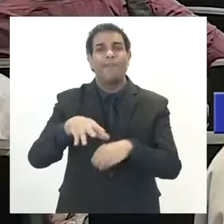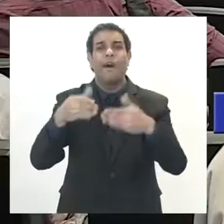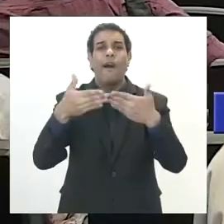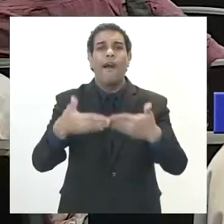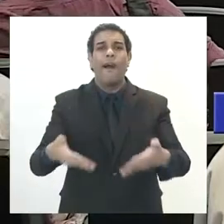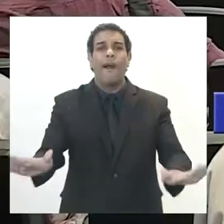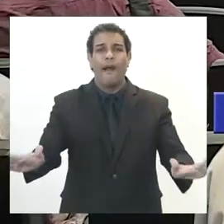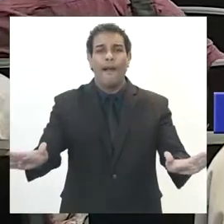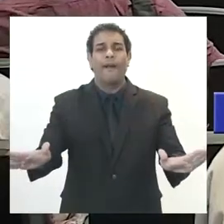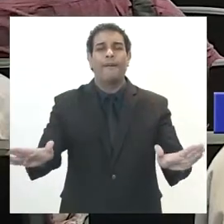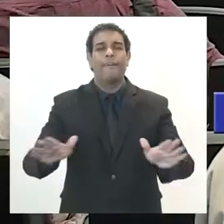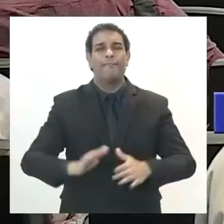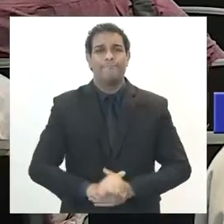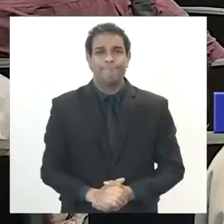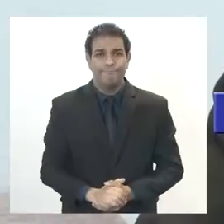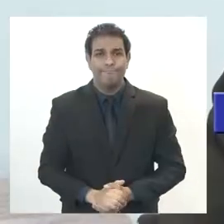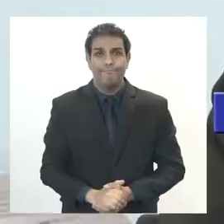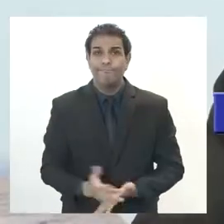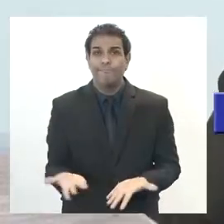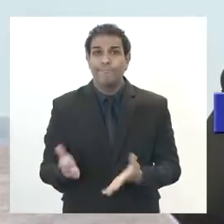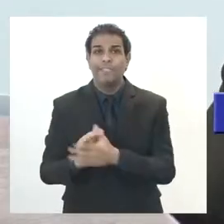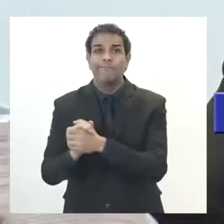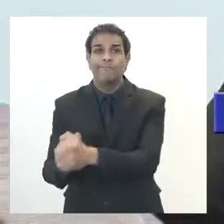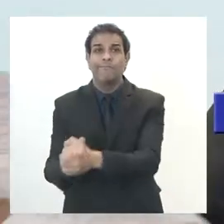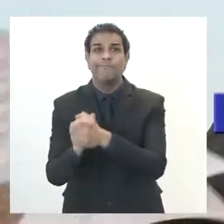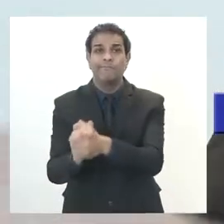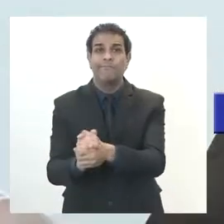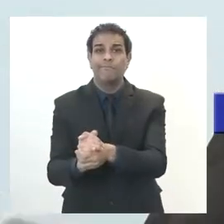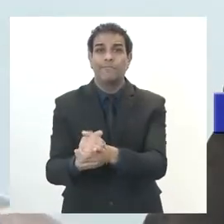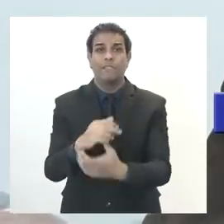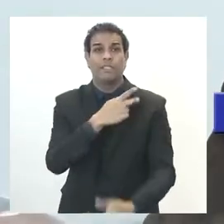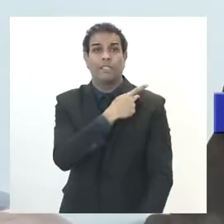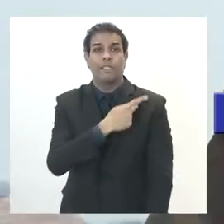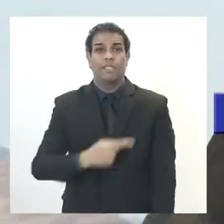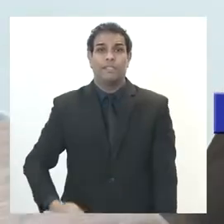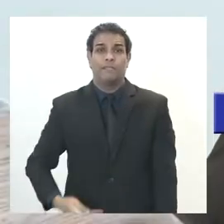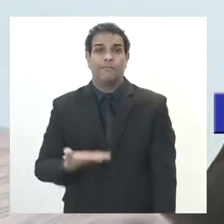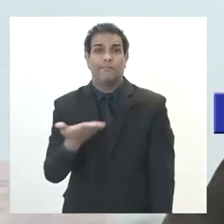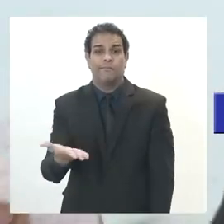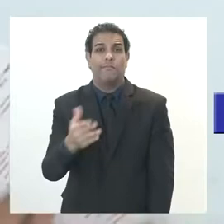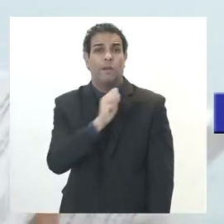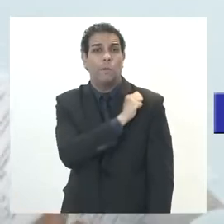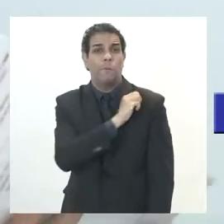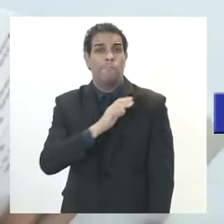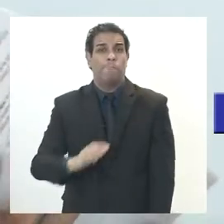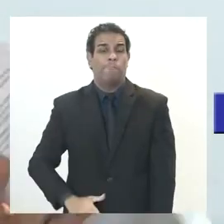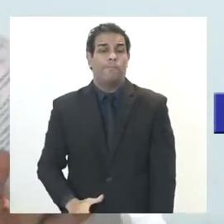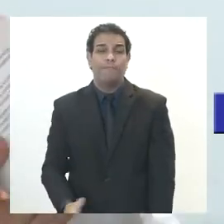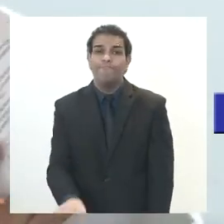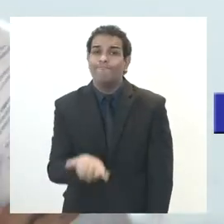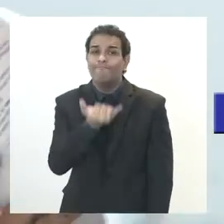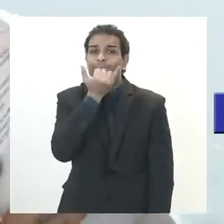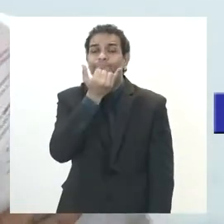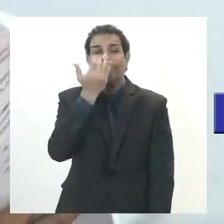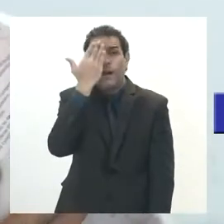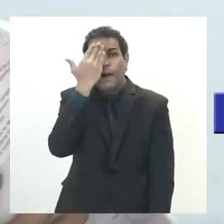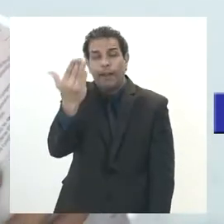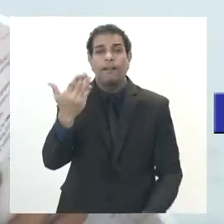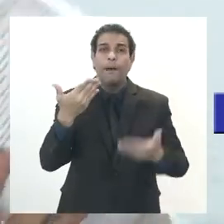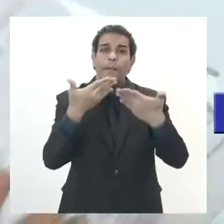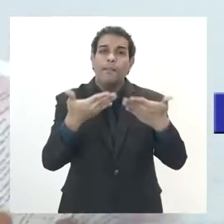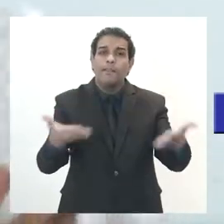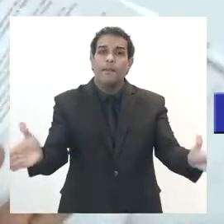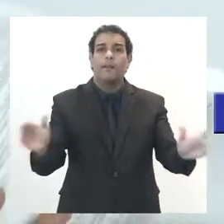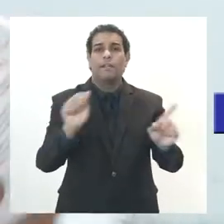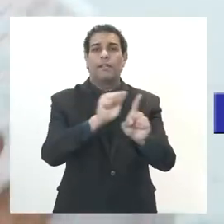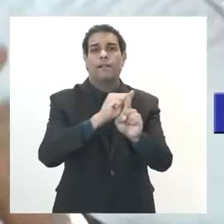lado enfermeiro aí Eu não agradeci o presidente da casa o deputado André Ceciliano que abre as portas